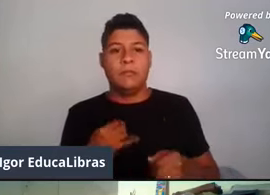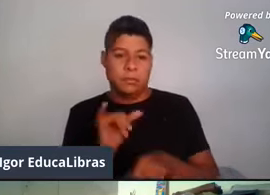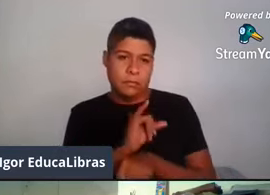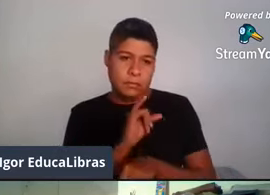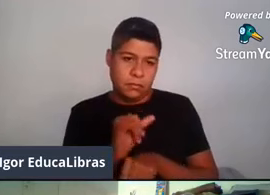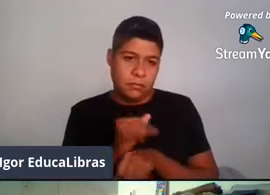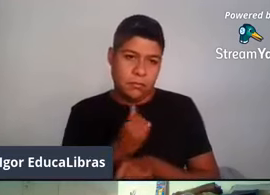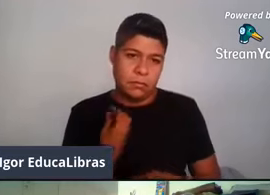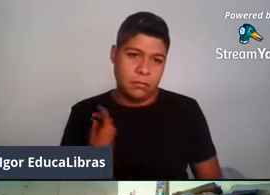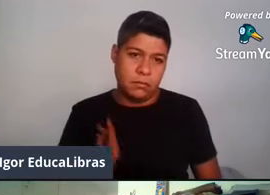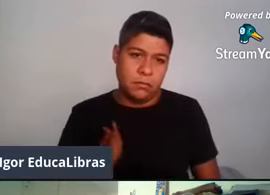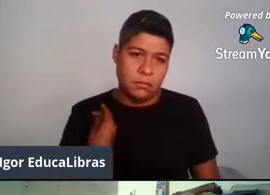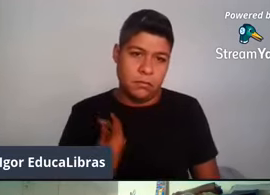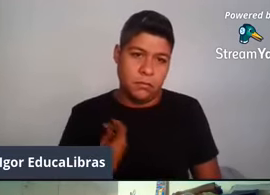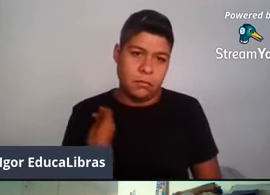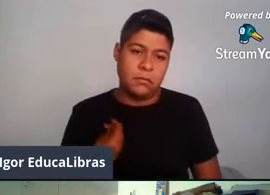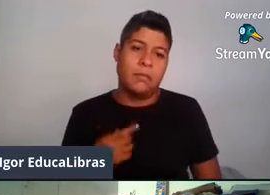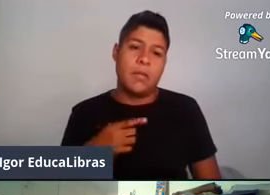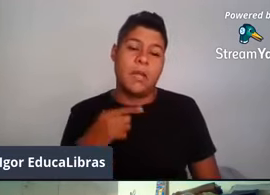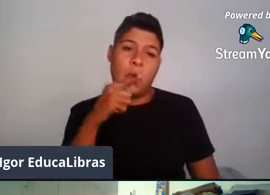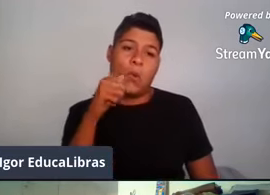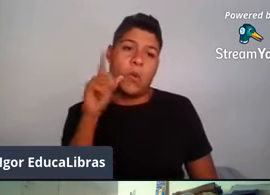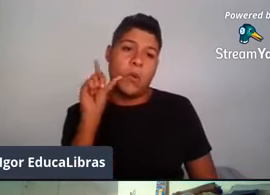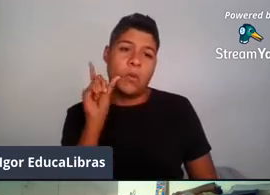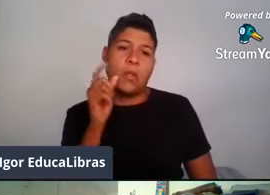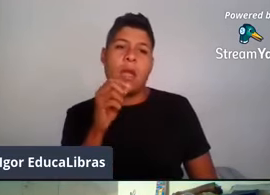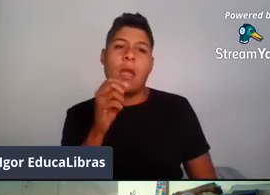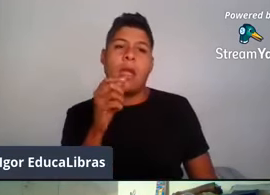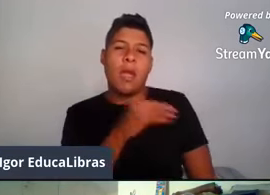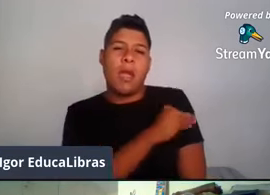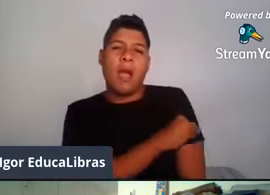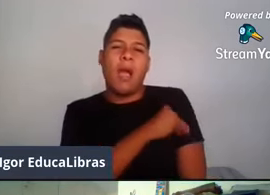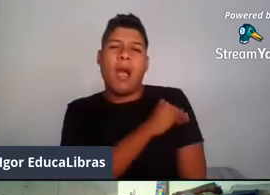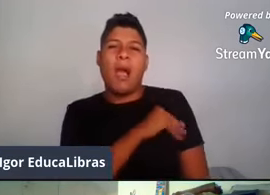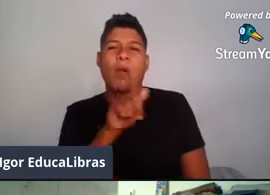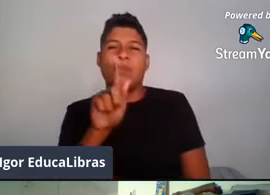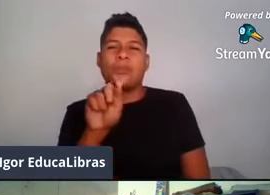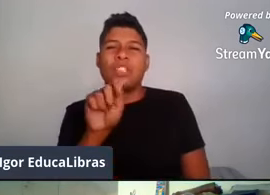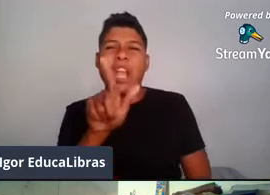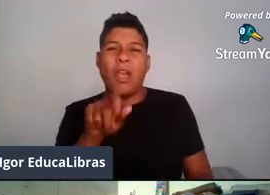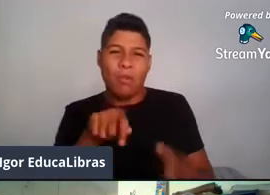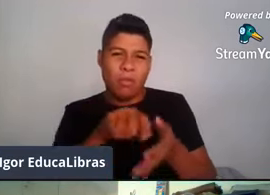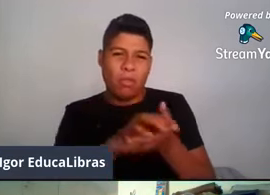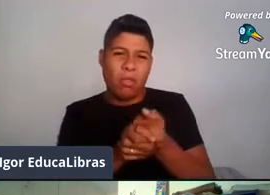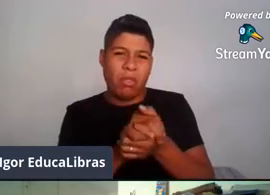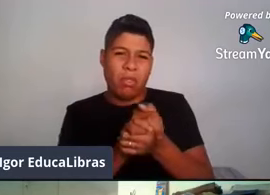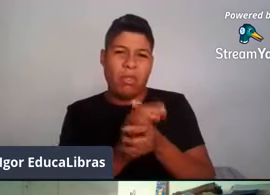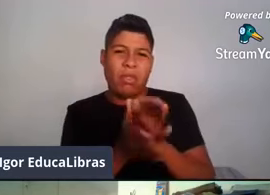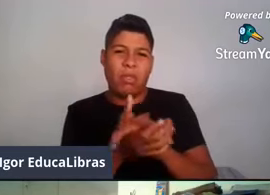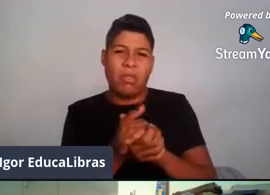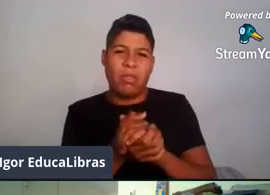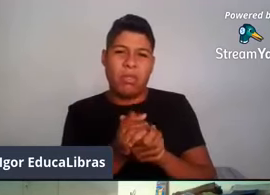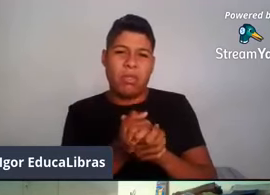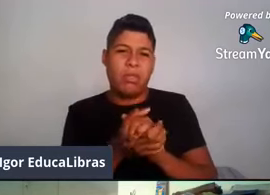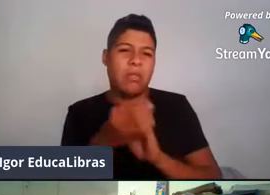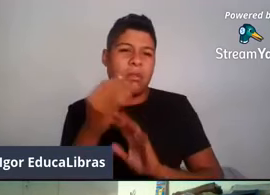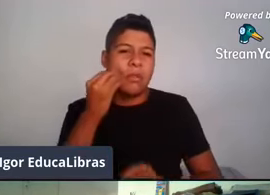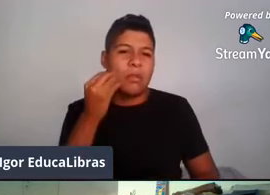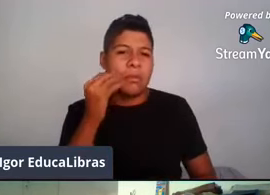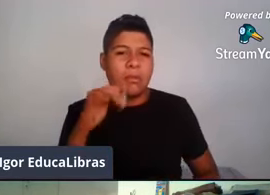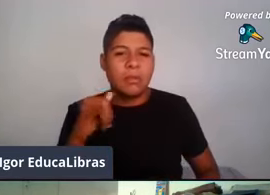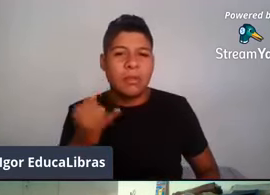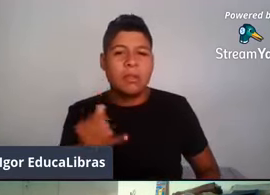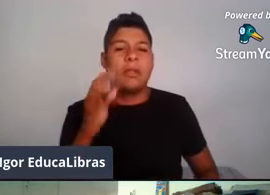né, andamos aí, ontem foi álcool gel, luvas, máscaras, ou seja, estamos tentando prover, principalmente